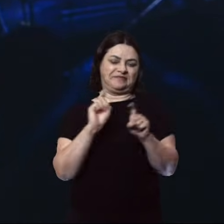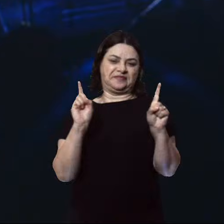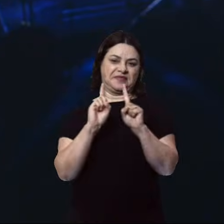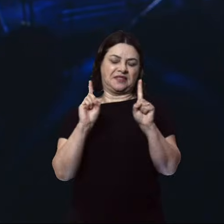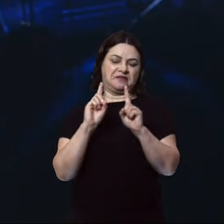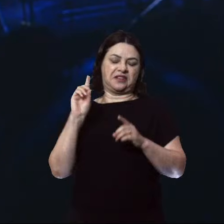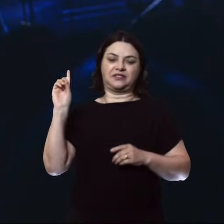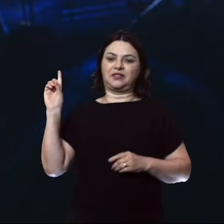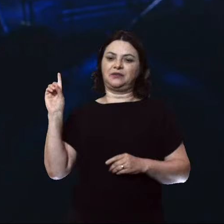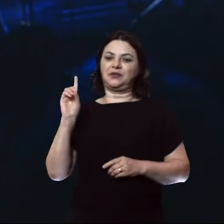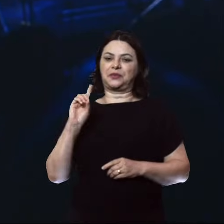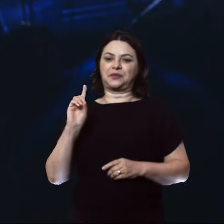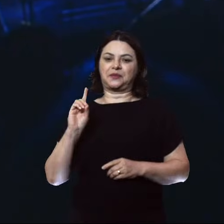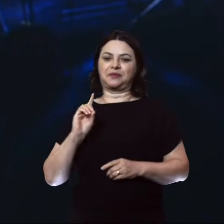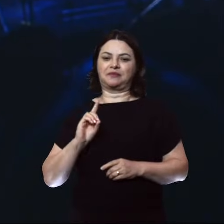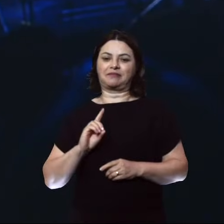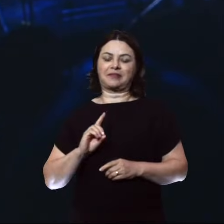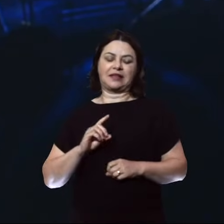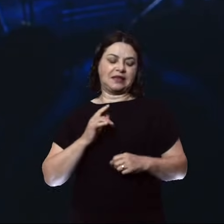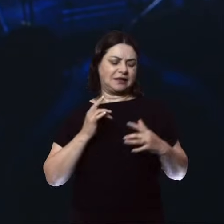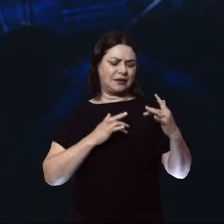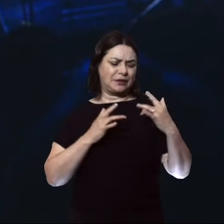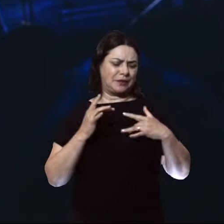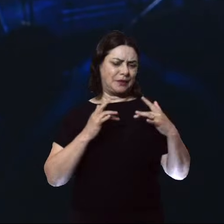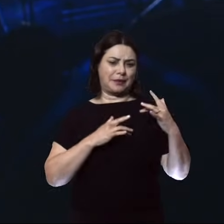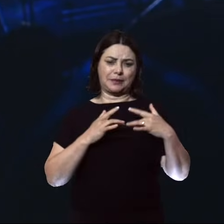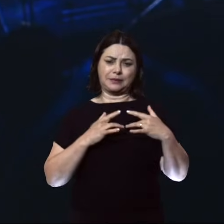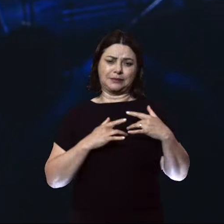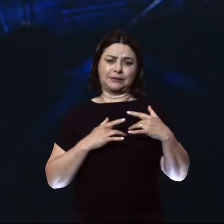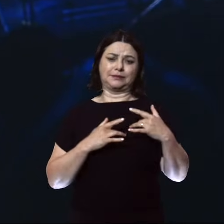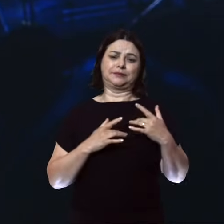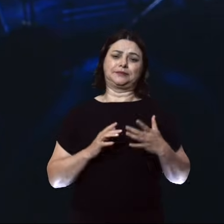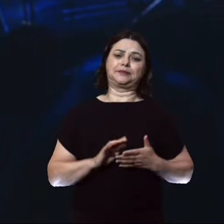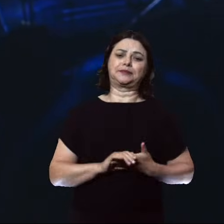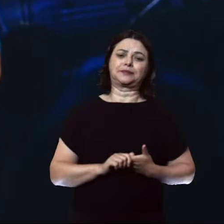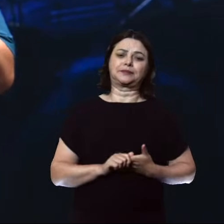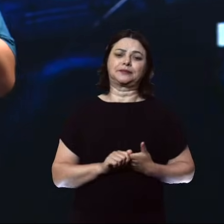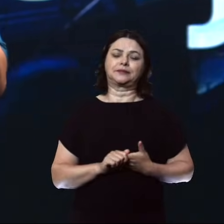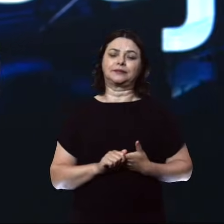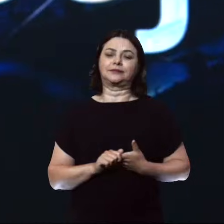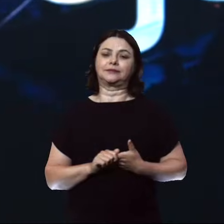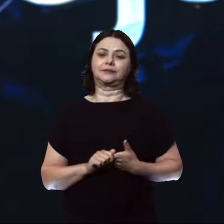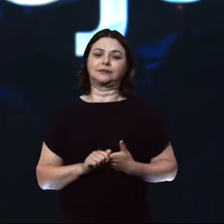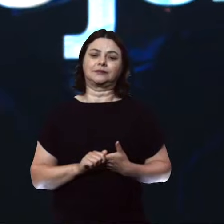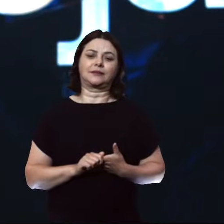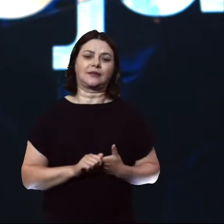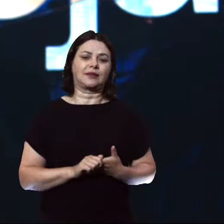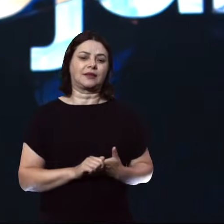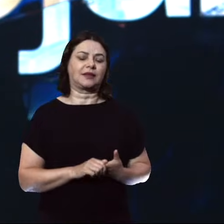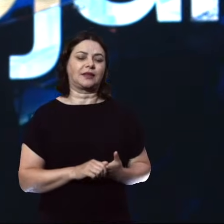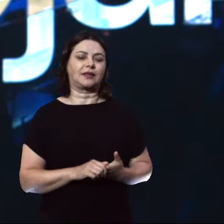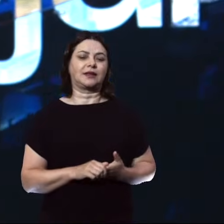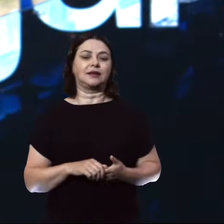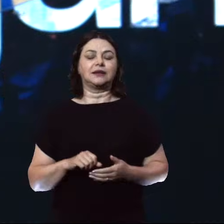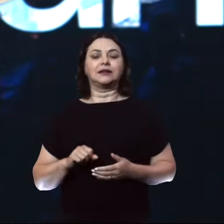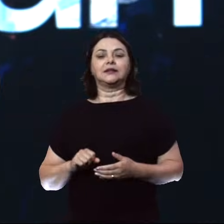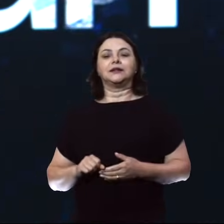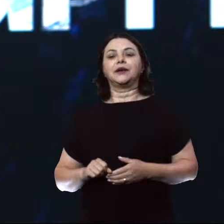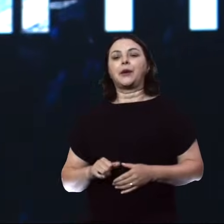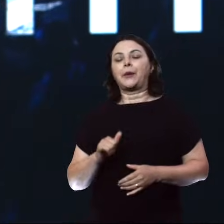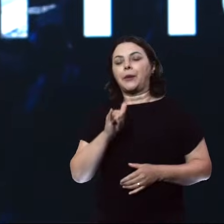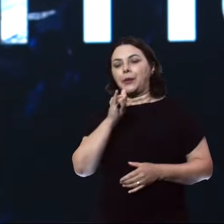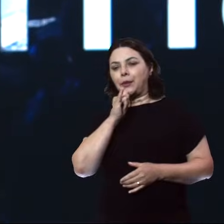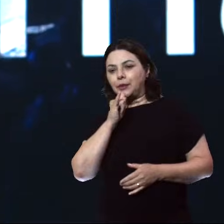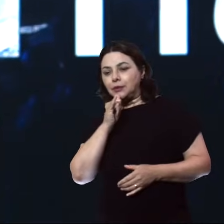nossas decisões. Esse medo é uma covardia espiritual que, ao invés de eu viver busca e dependência do